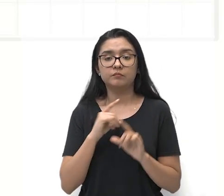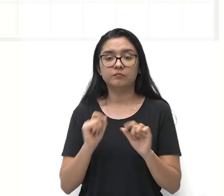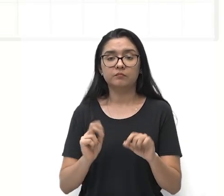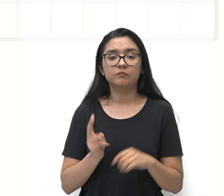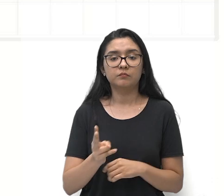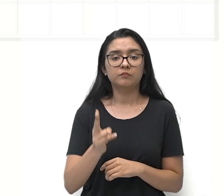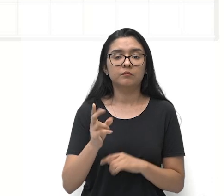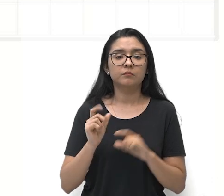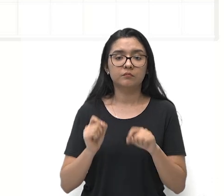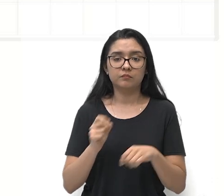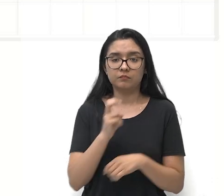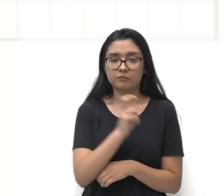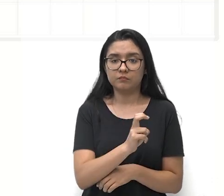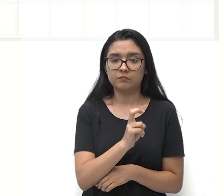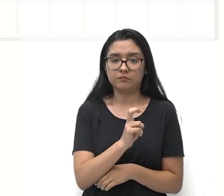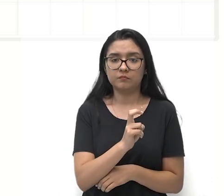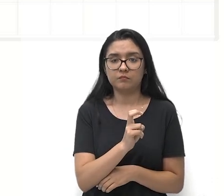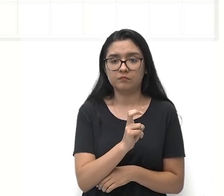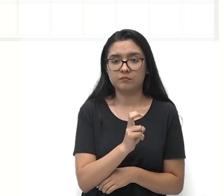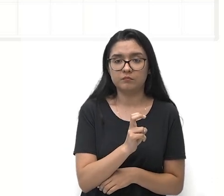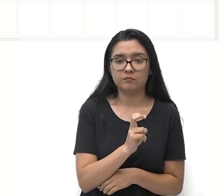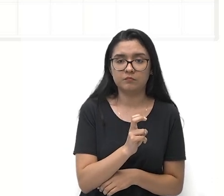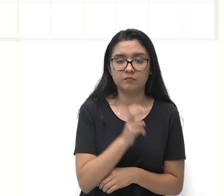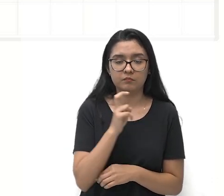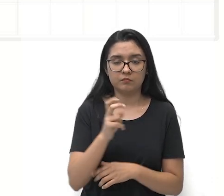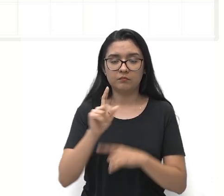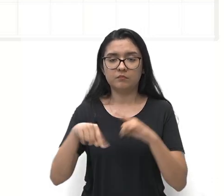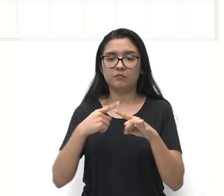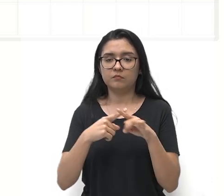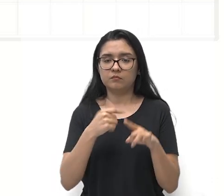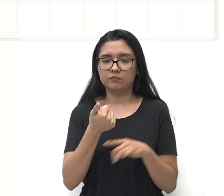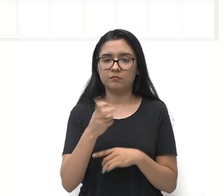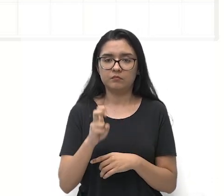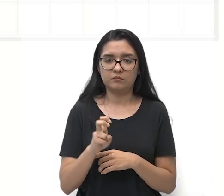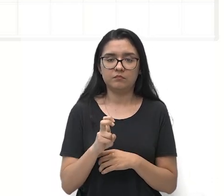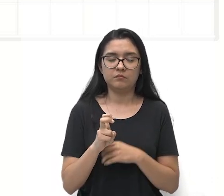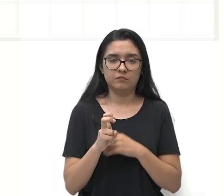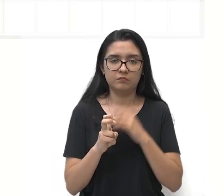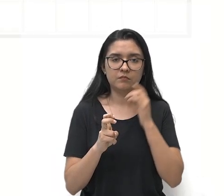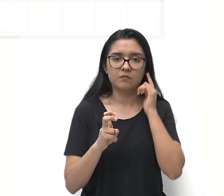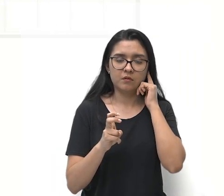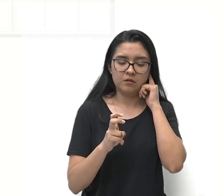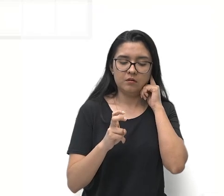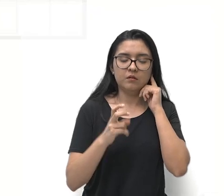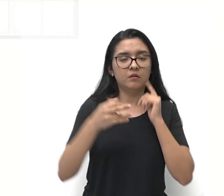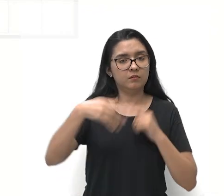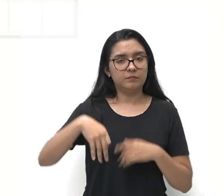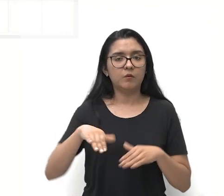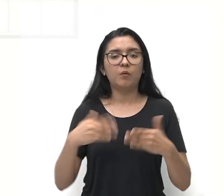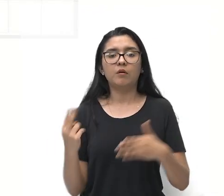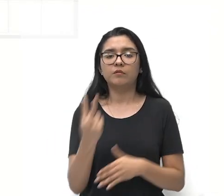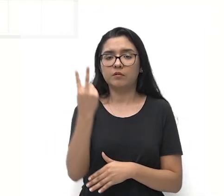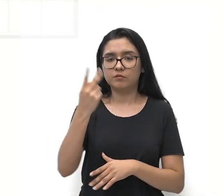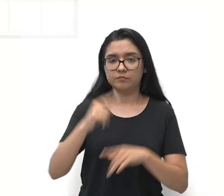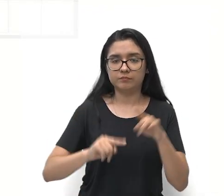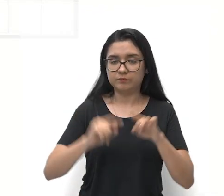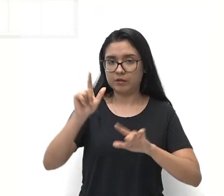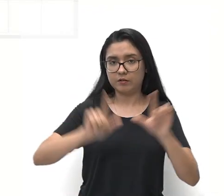quem? 55 vezes 15, correto? Qual é o valor desse produto?